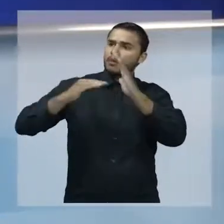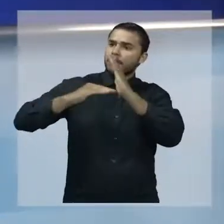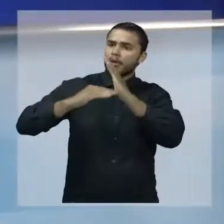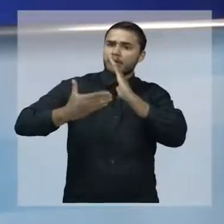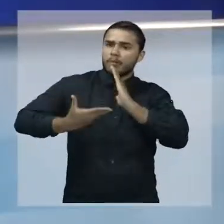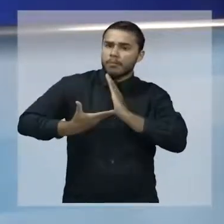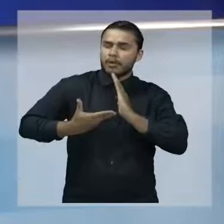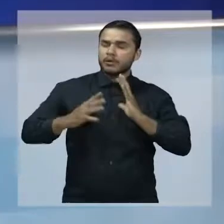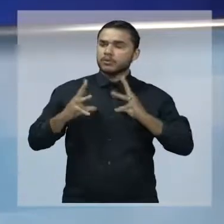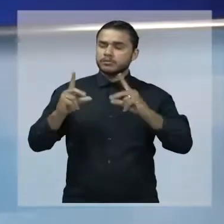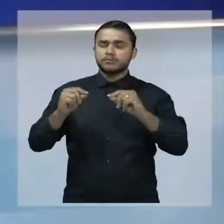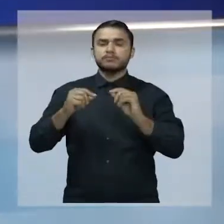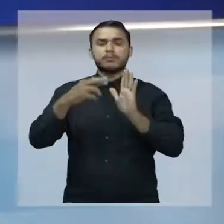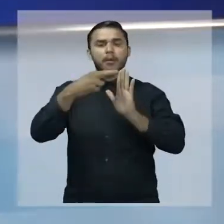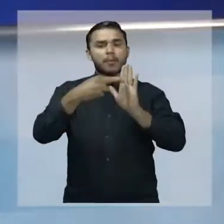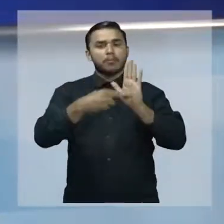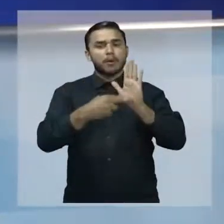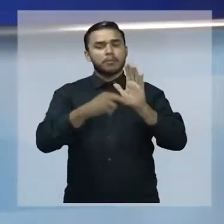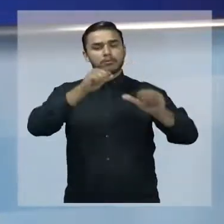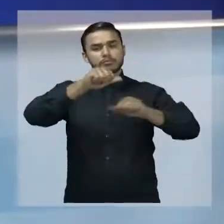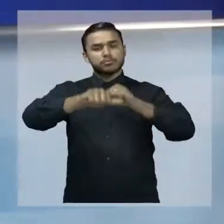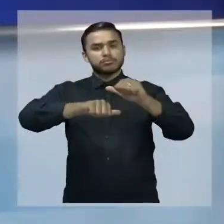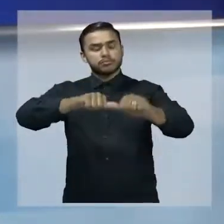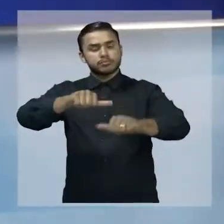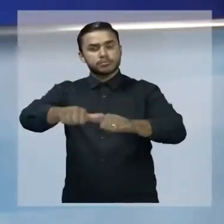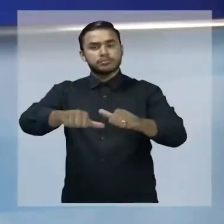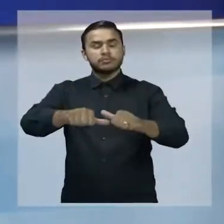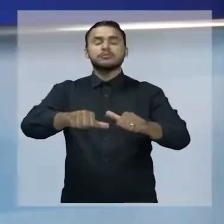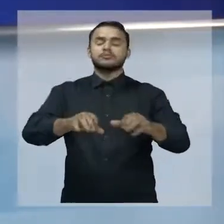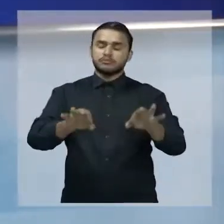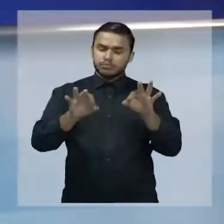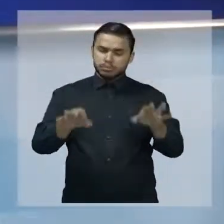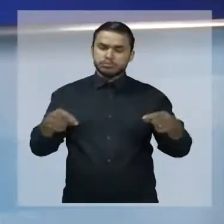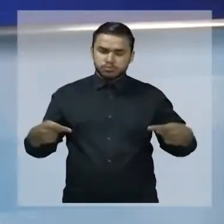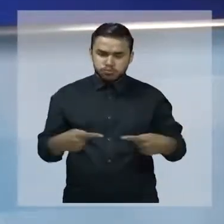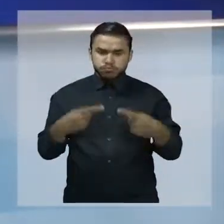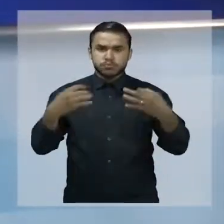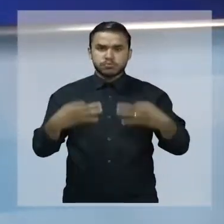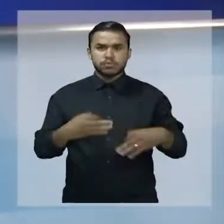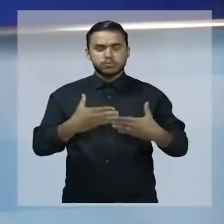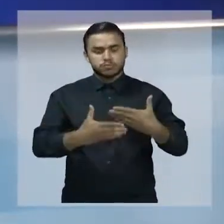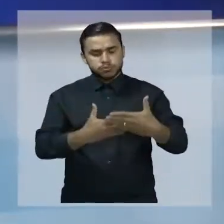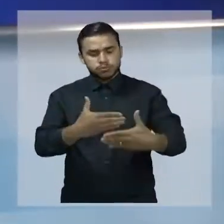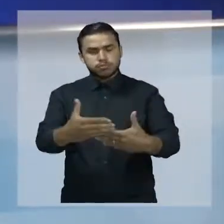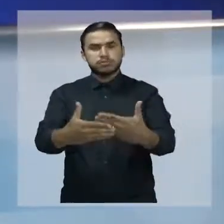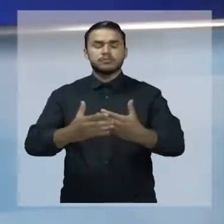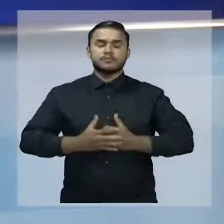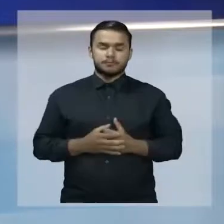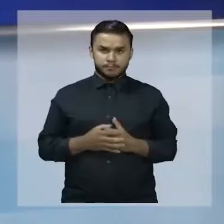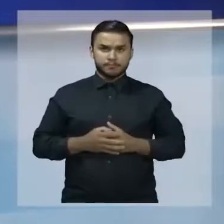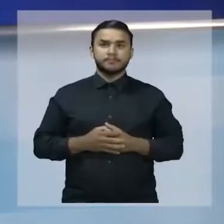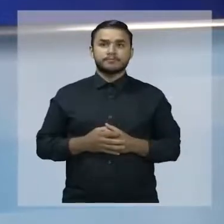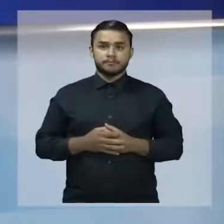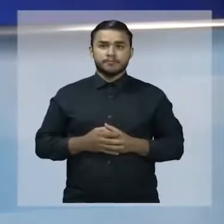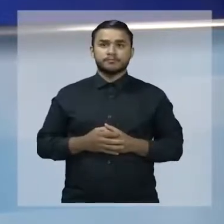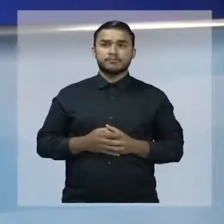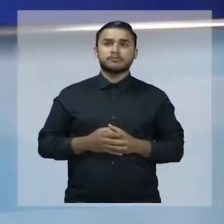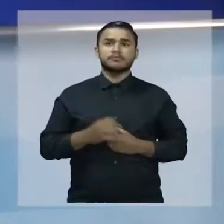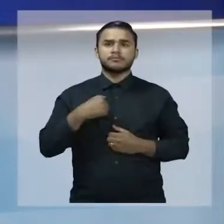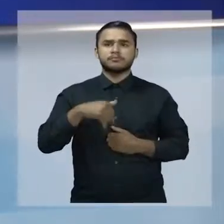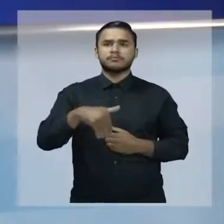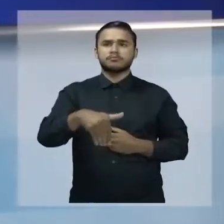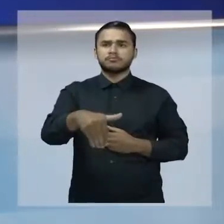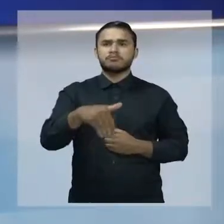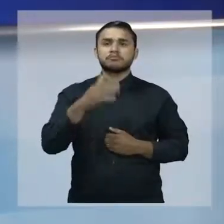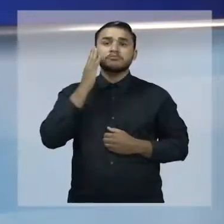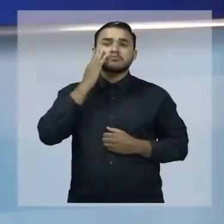ter, pelo menos, uma tramitação em um tempo regulamentar admissível. Ainda no final deste mês, nós